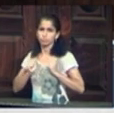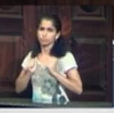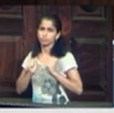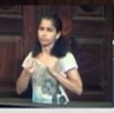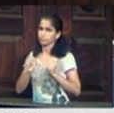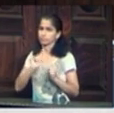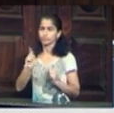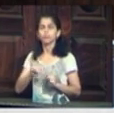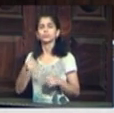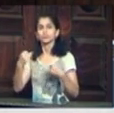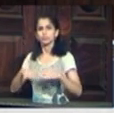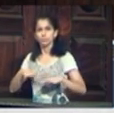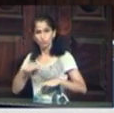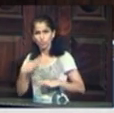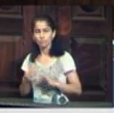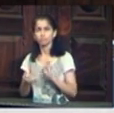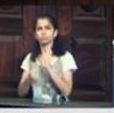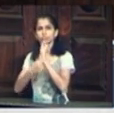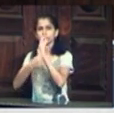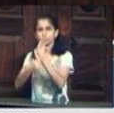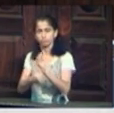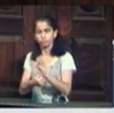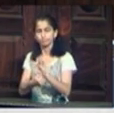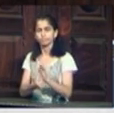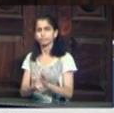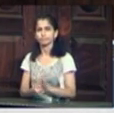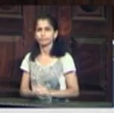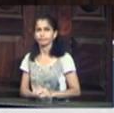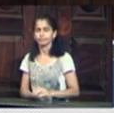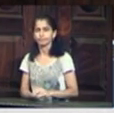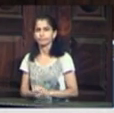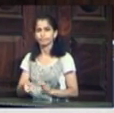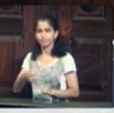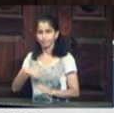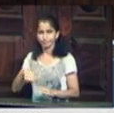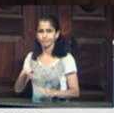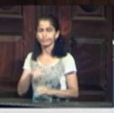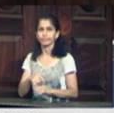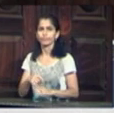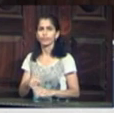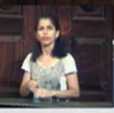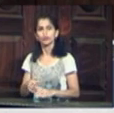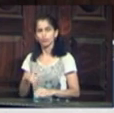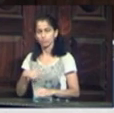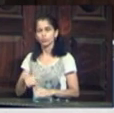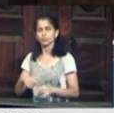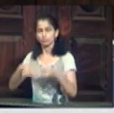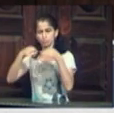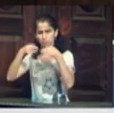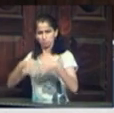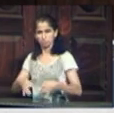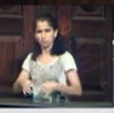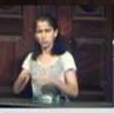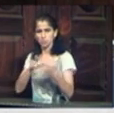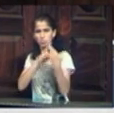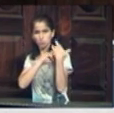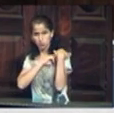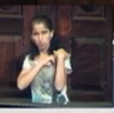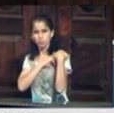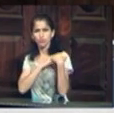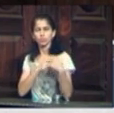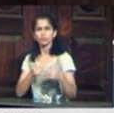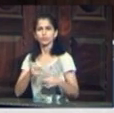Temos que encarar. E nós, com certeza, o encararemos com